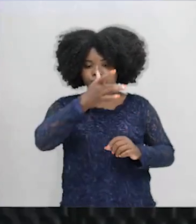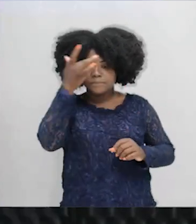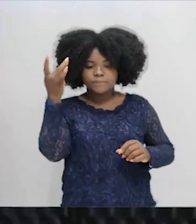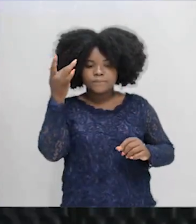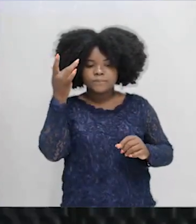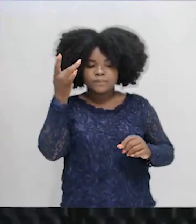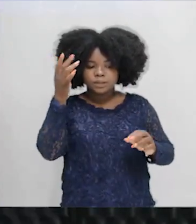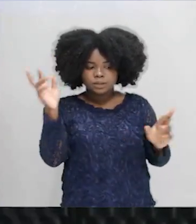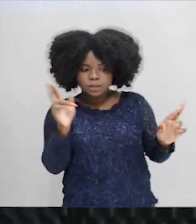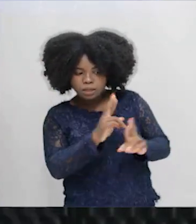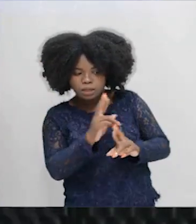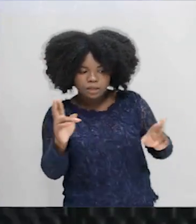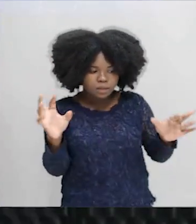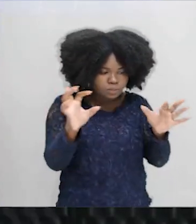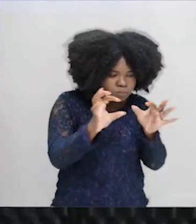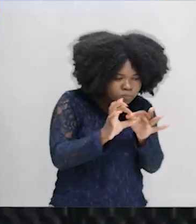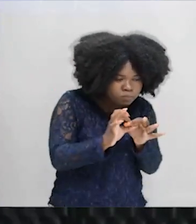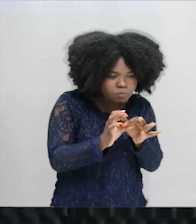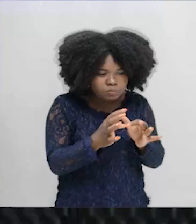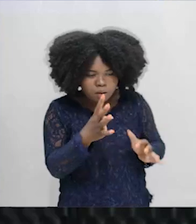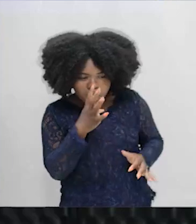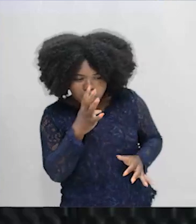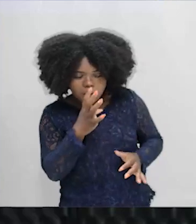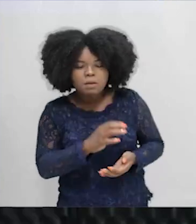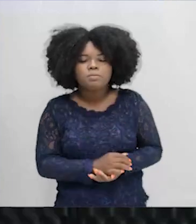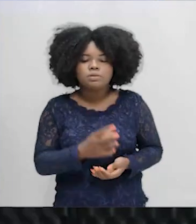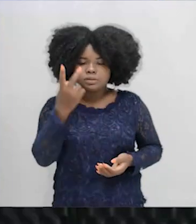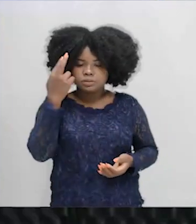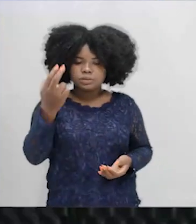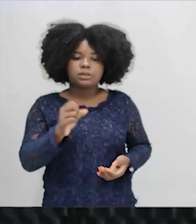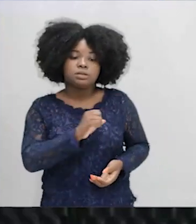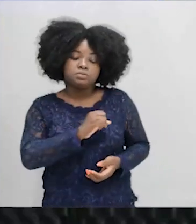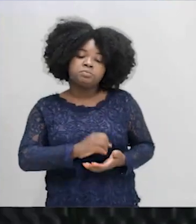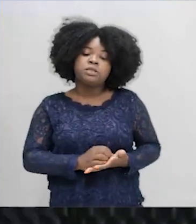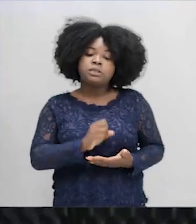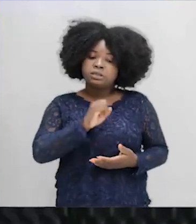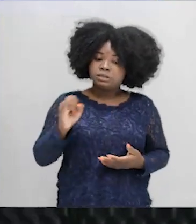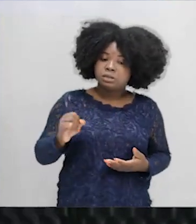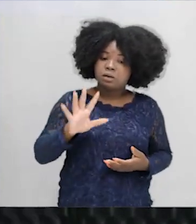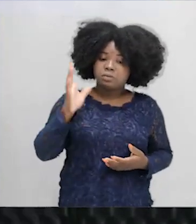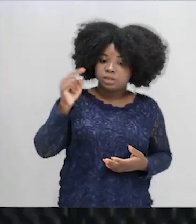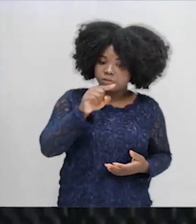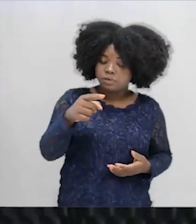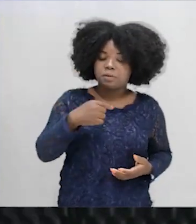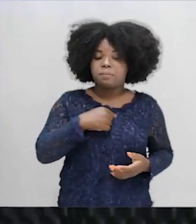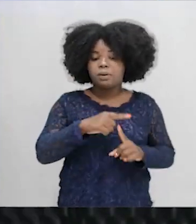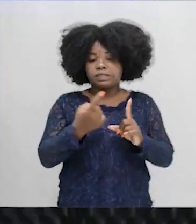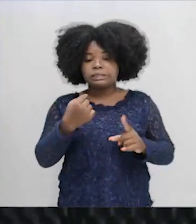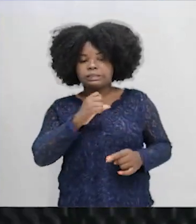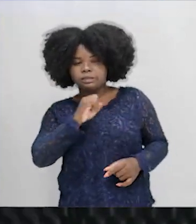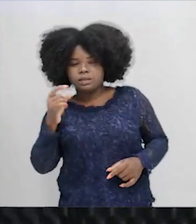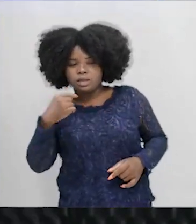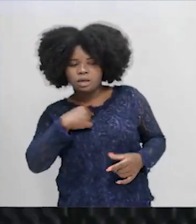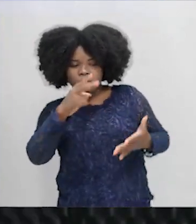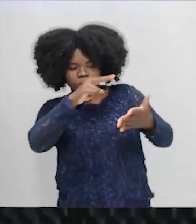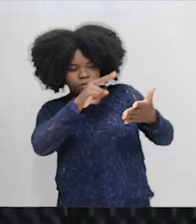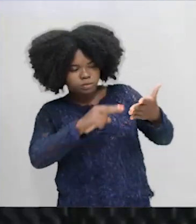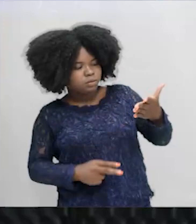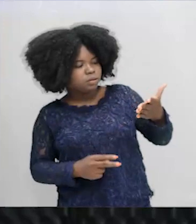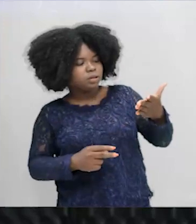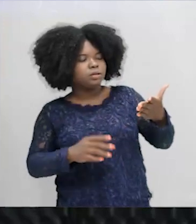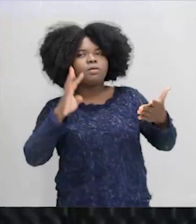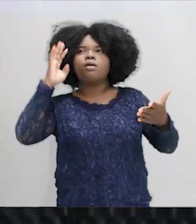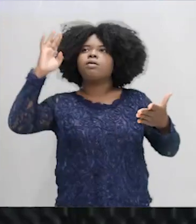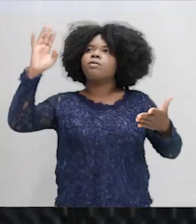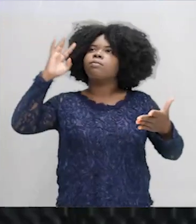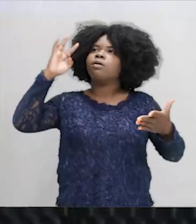história. Não sei se acontece com vocês, mas quando eu leio alguma coisa, vai aparecendo tudo na minha frente. E se a imagem já estiver ali, é como se ela estivesse